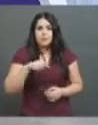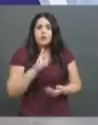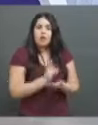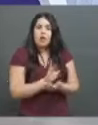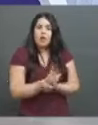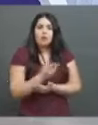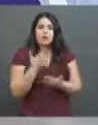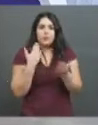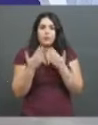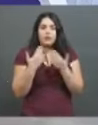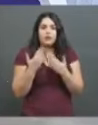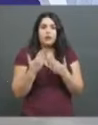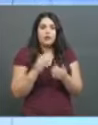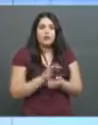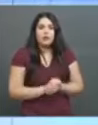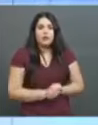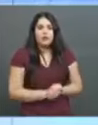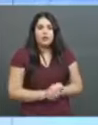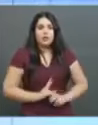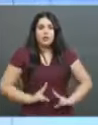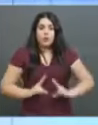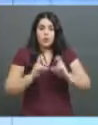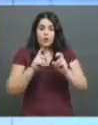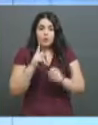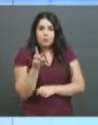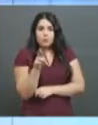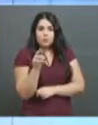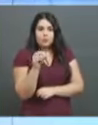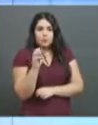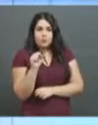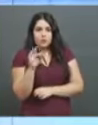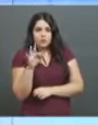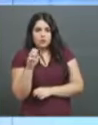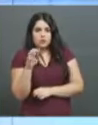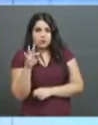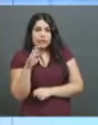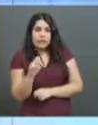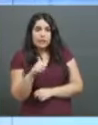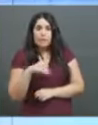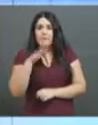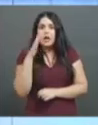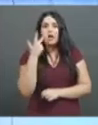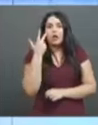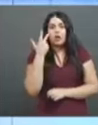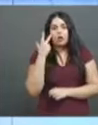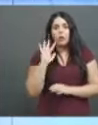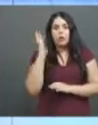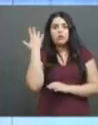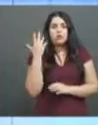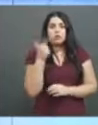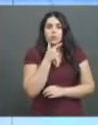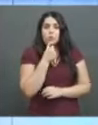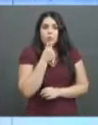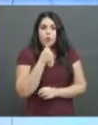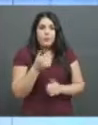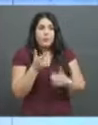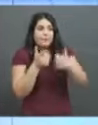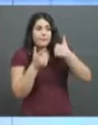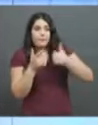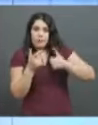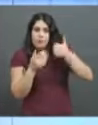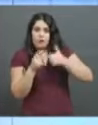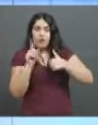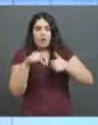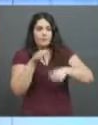continuamos a nossa entrevista. O câncer de próstata é o segundo tipo mais comum entre os homens e em primeiro lugar está o câncer